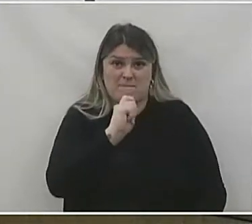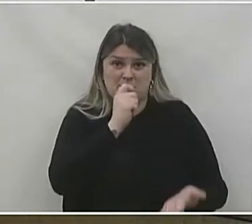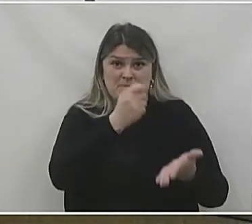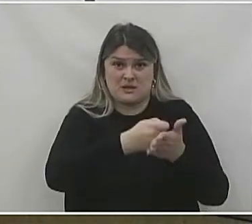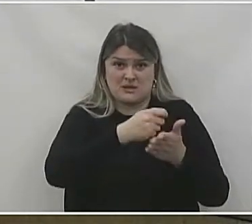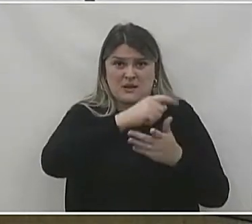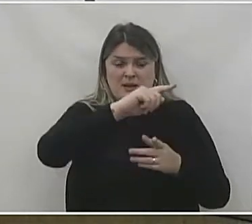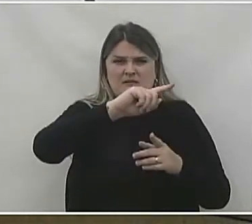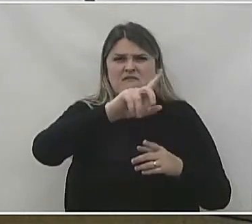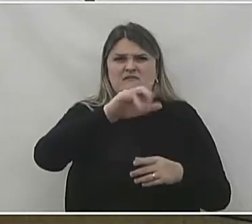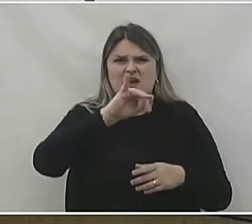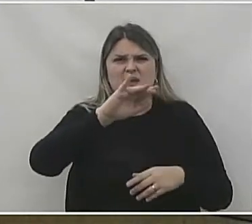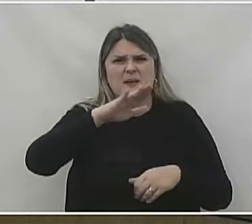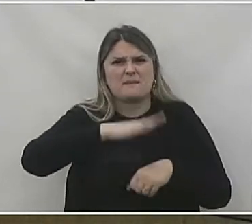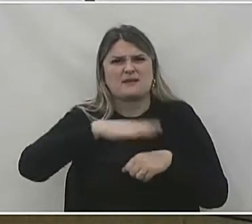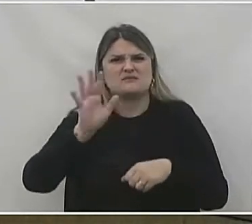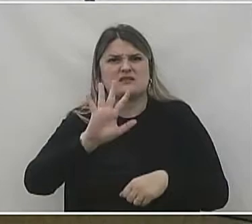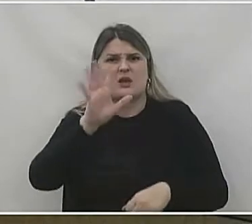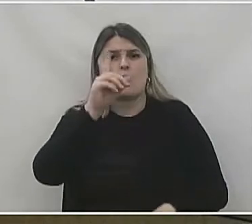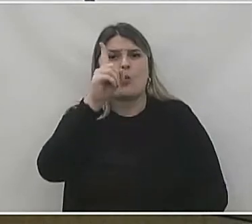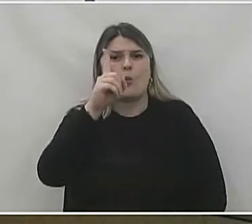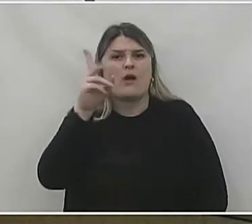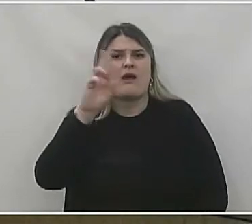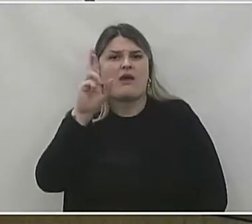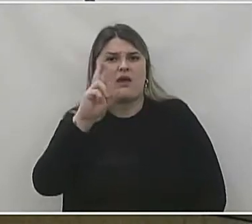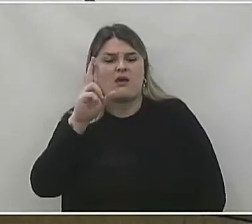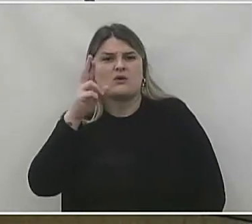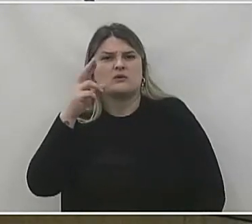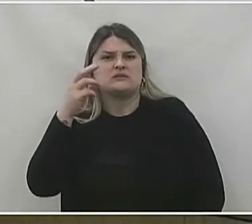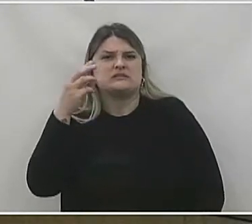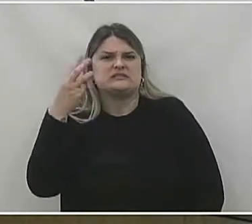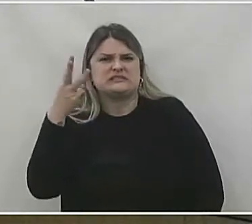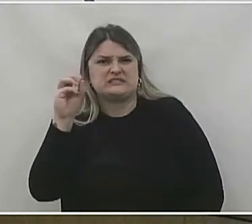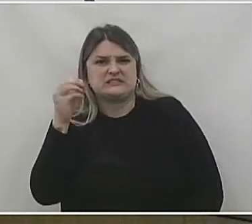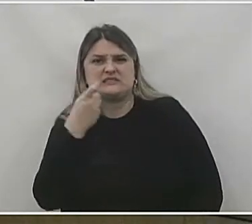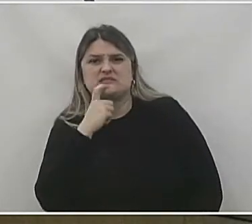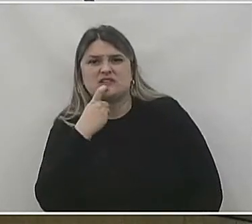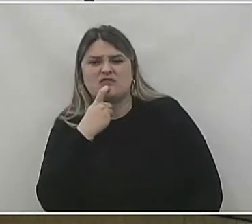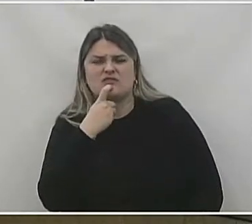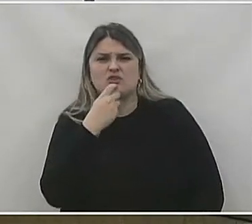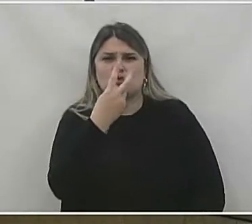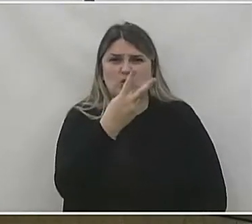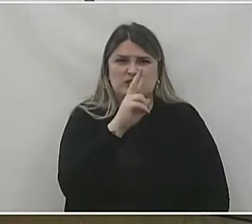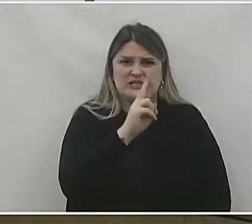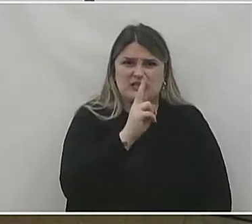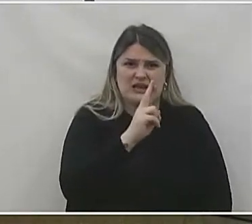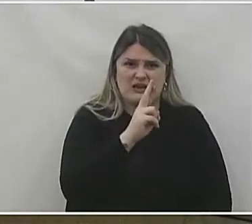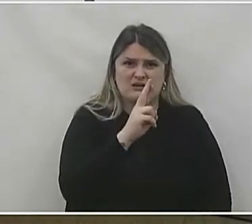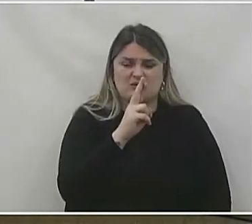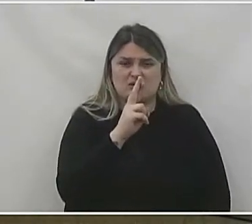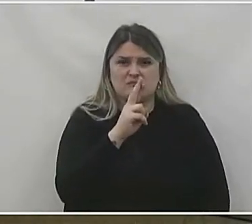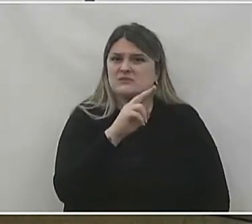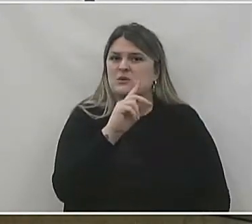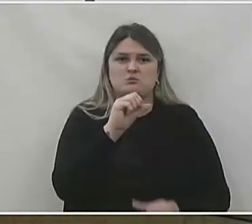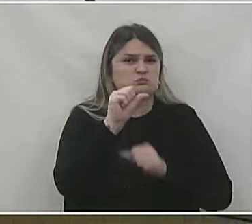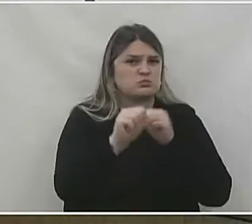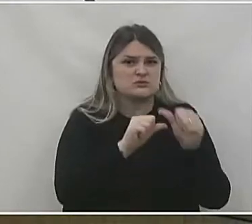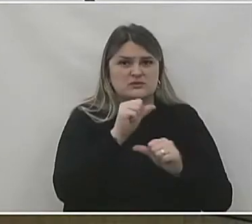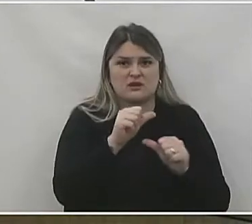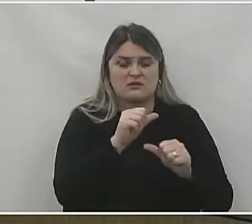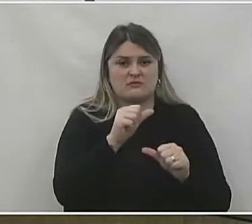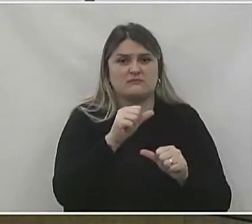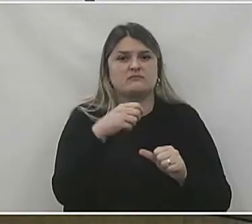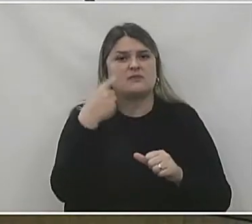aumento vai para um real e seis centavos 30 minutos 60 minutos ou invés de 2 e 40 vai para 2012 Ah